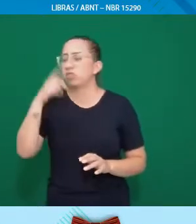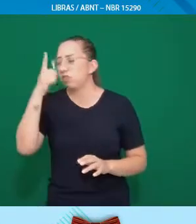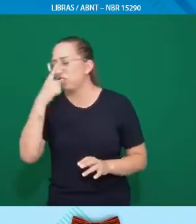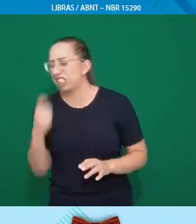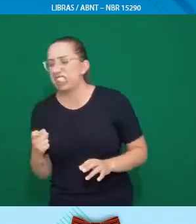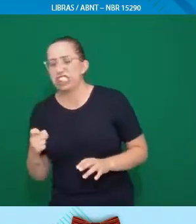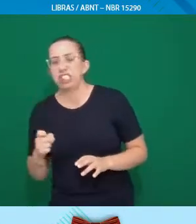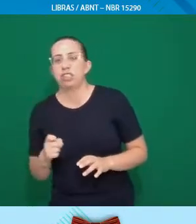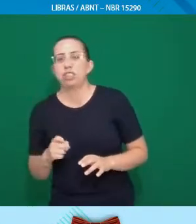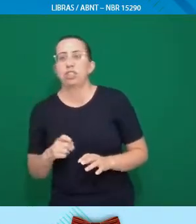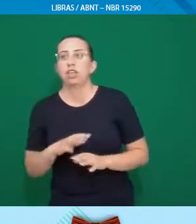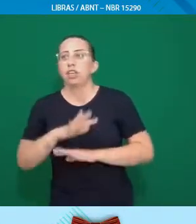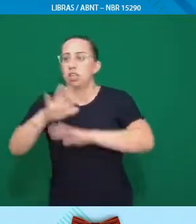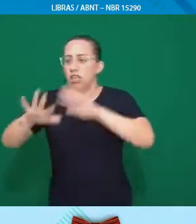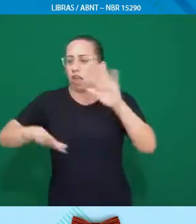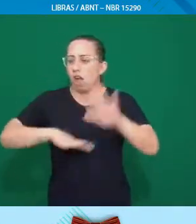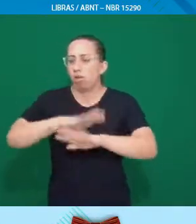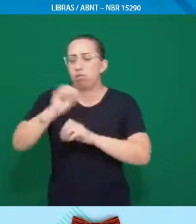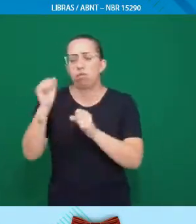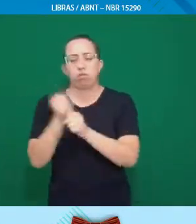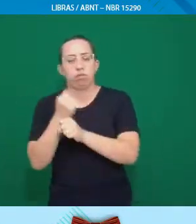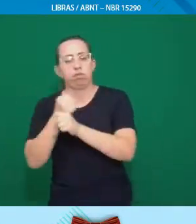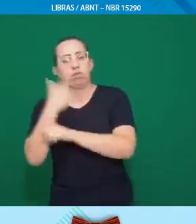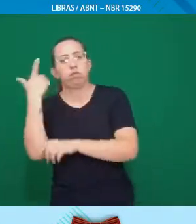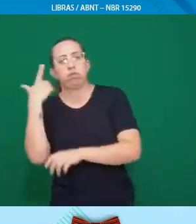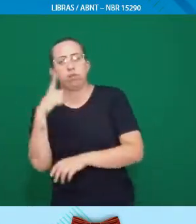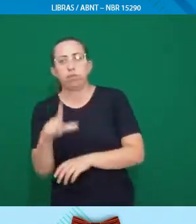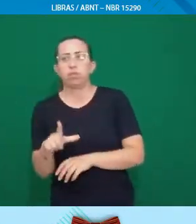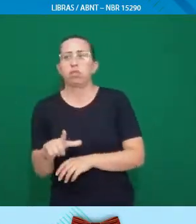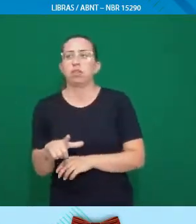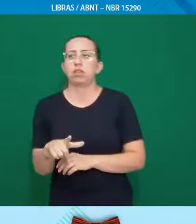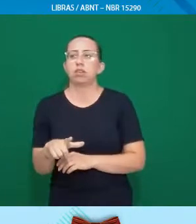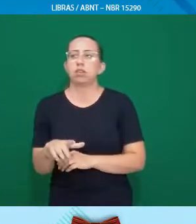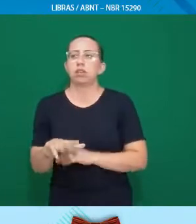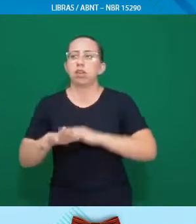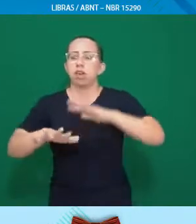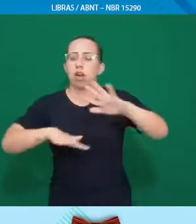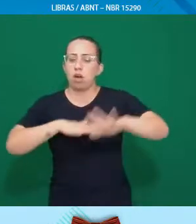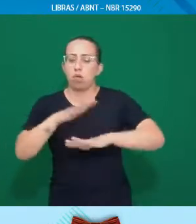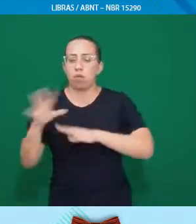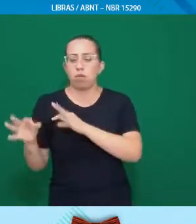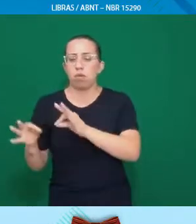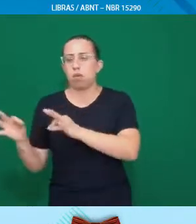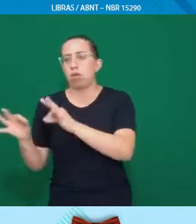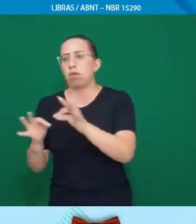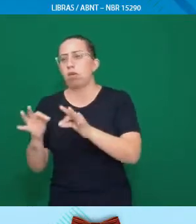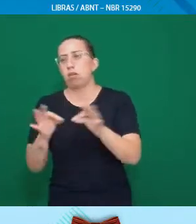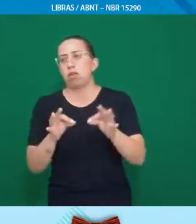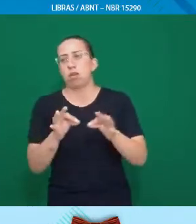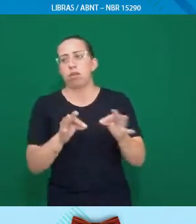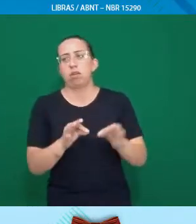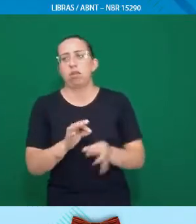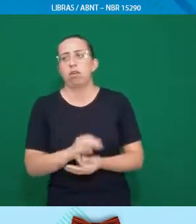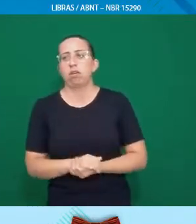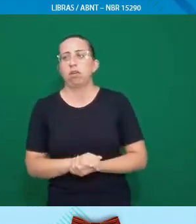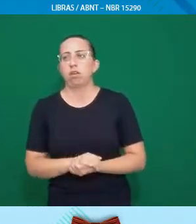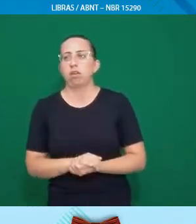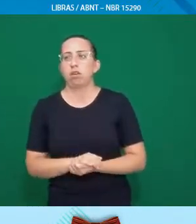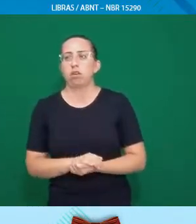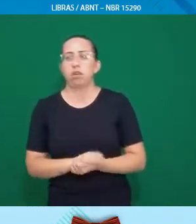só o cheiro foi a reforma tirou o SUS trouxe para cima e vai fazer Pediatria